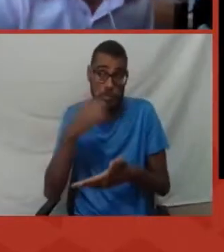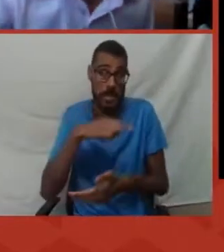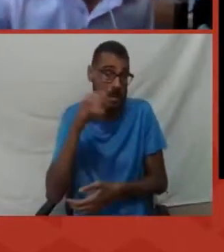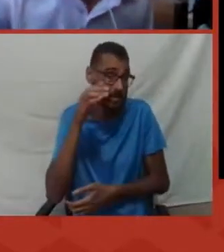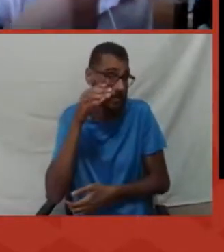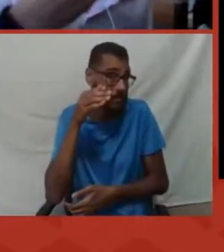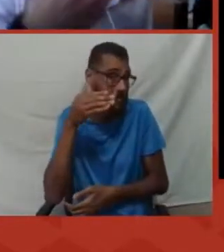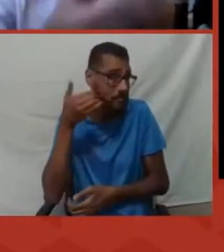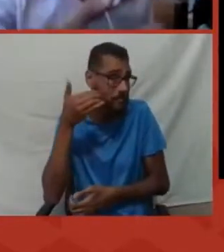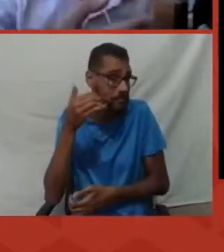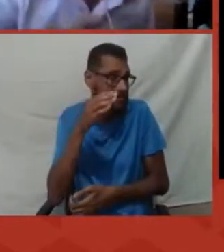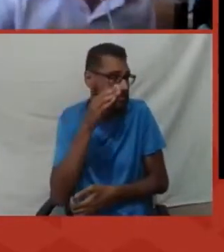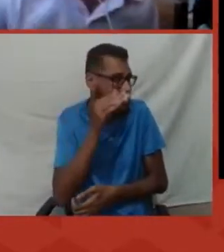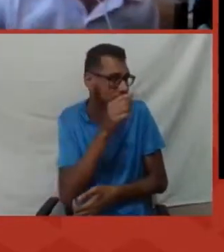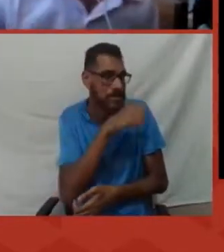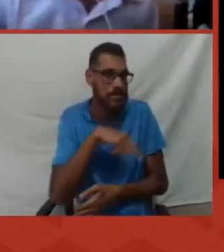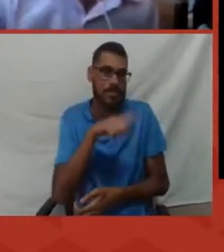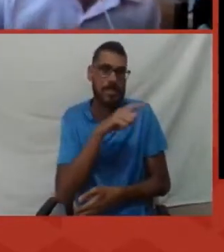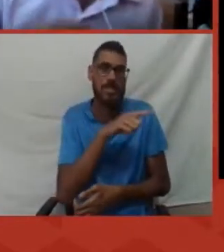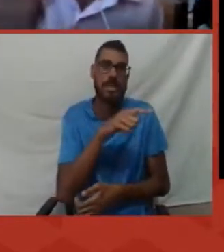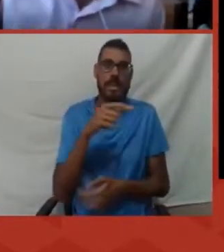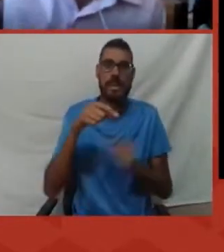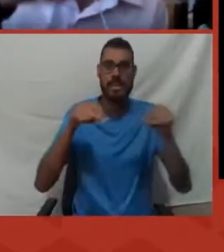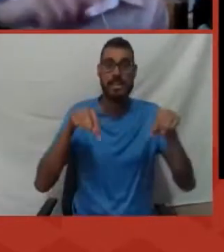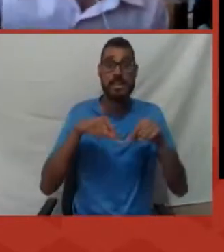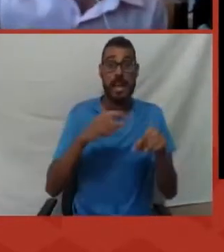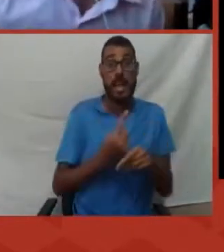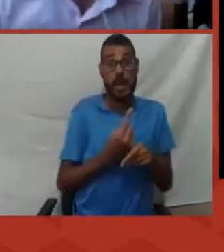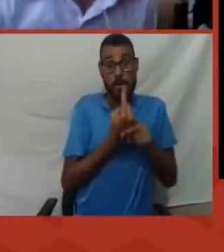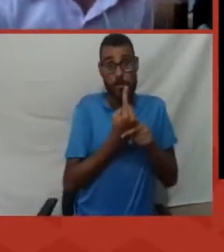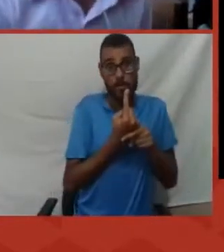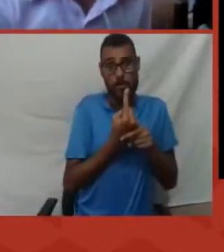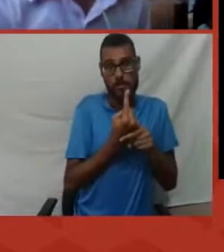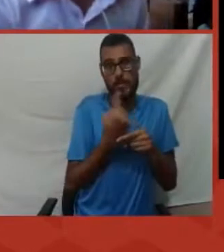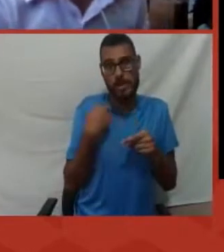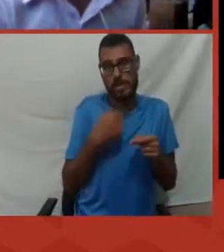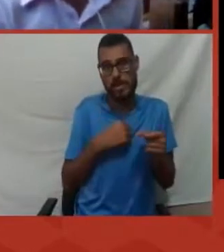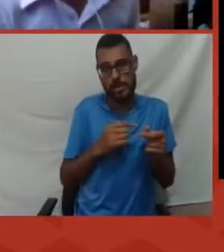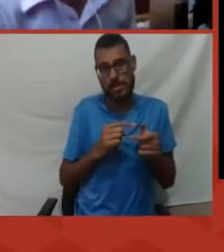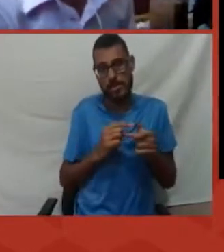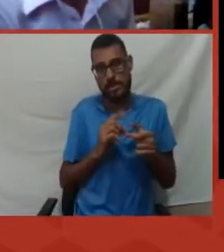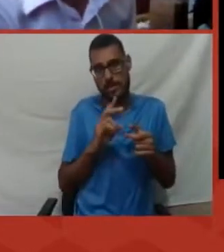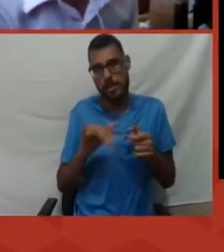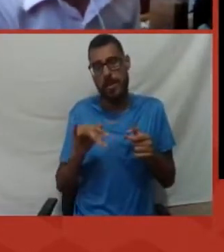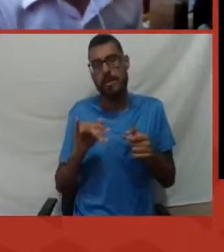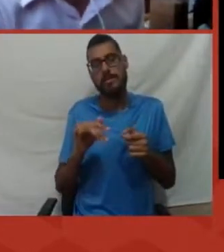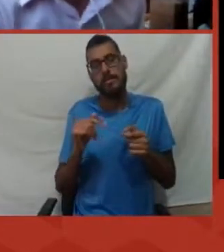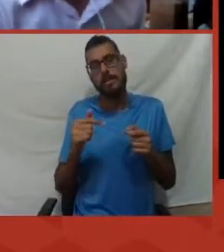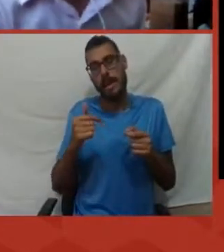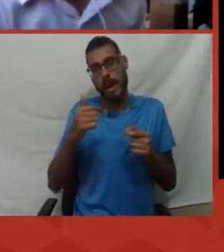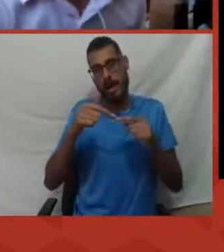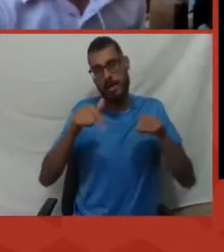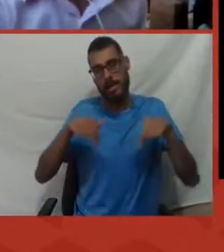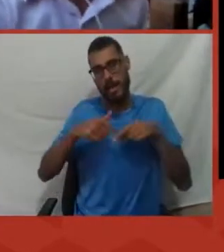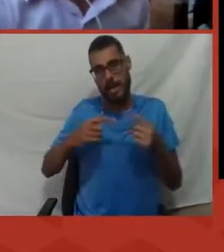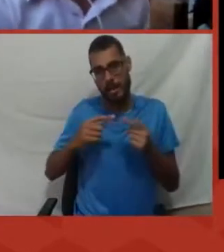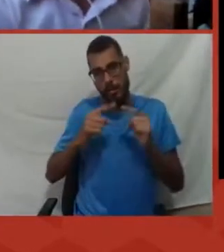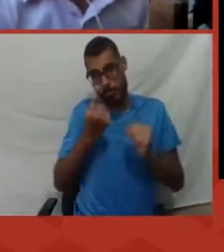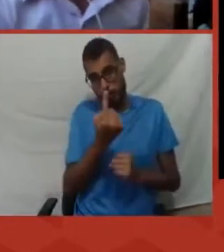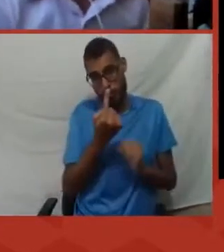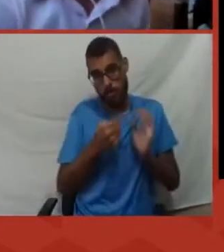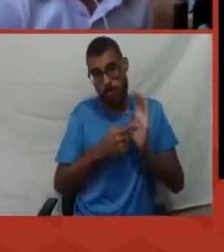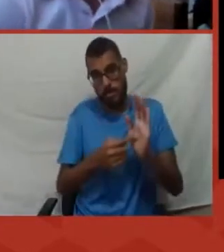1, que será transmitida aqui. Larissa, gentilmente, ajudará a